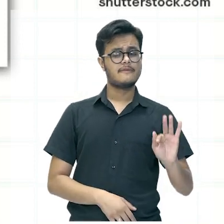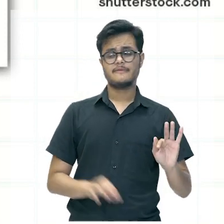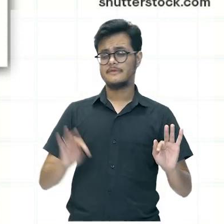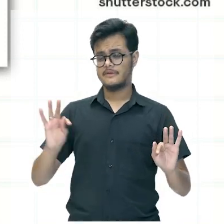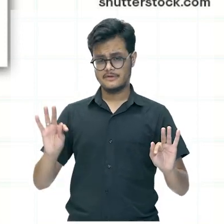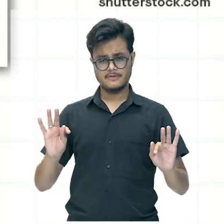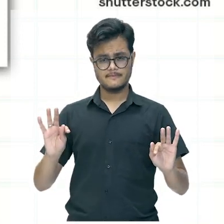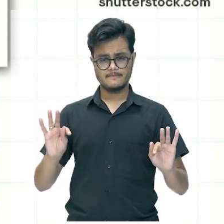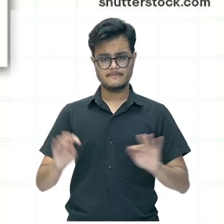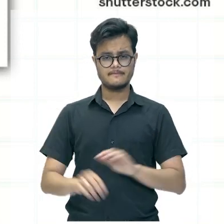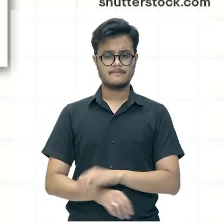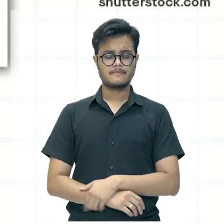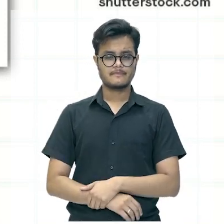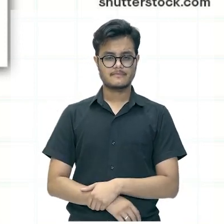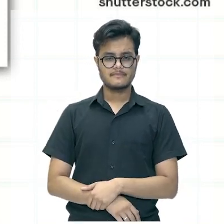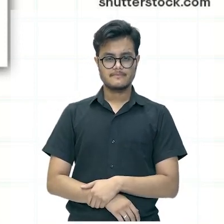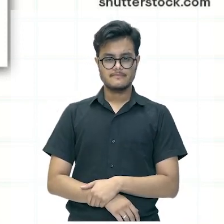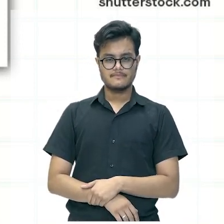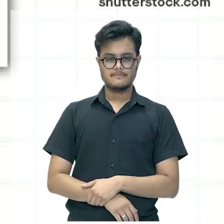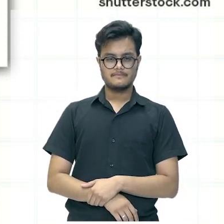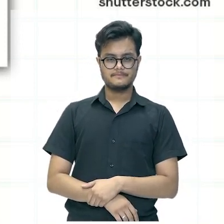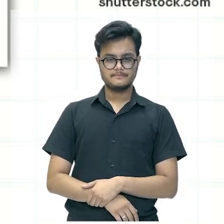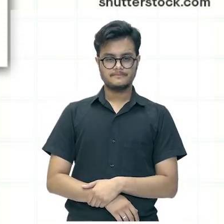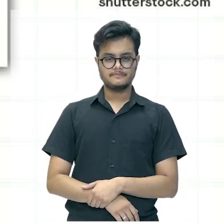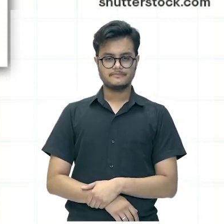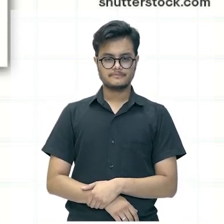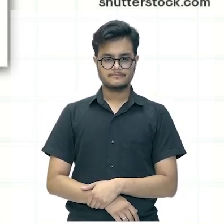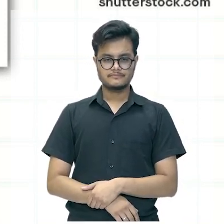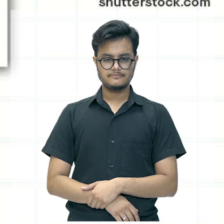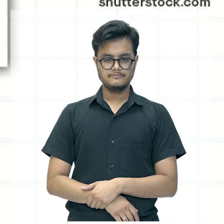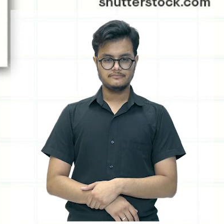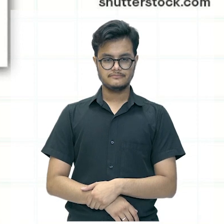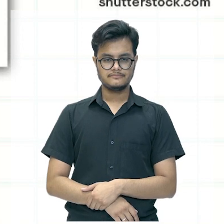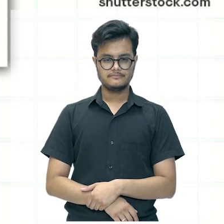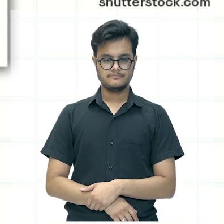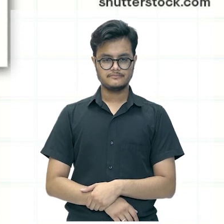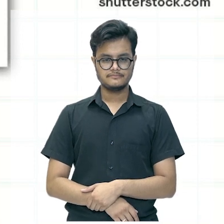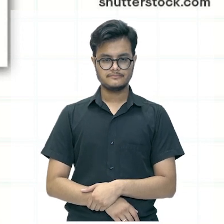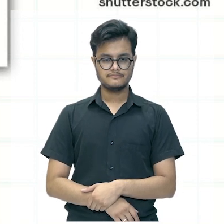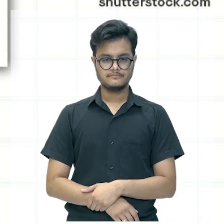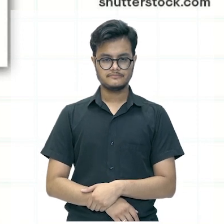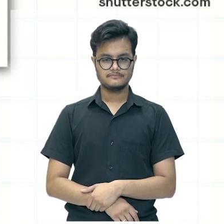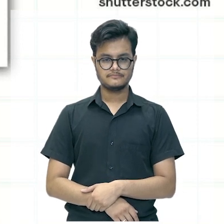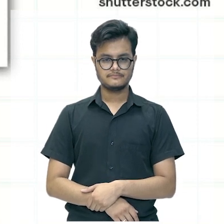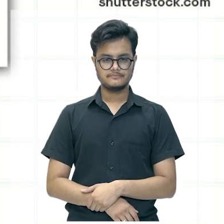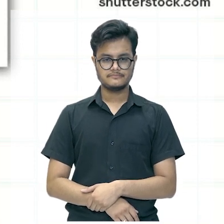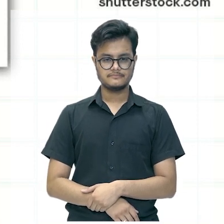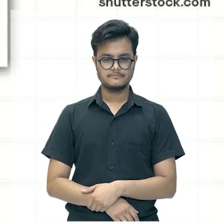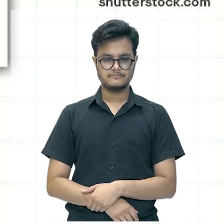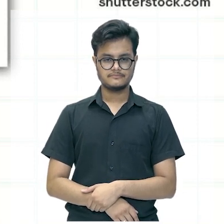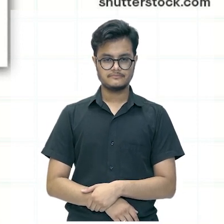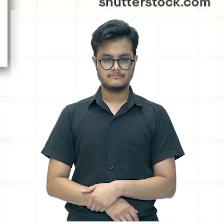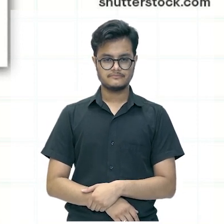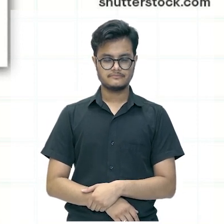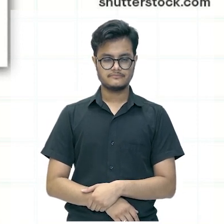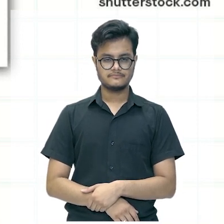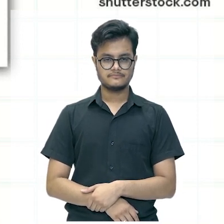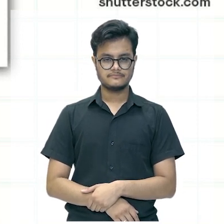T tem o som de também consoante. Então, eu utilizo o meu artigo